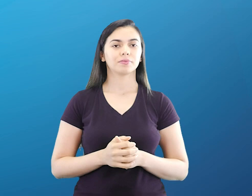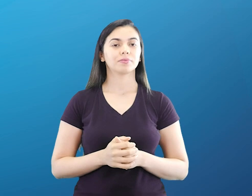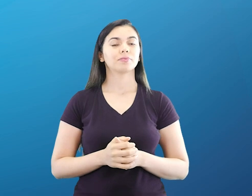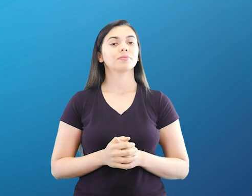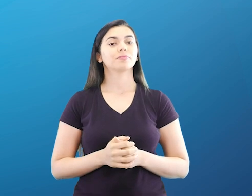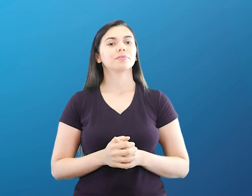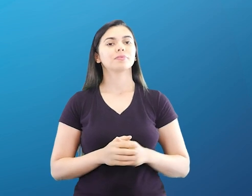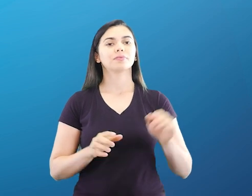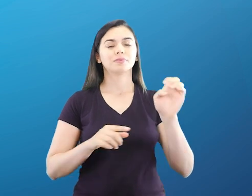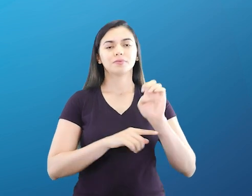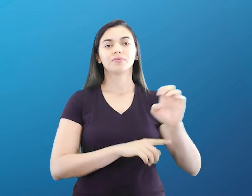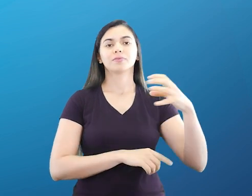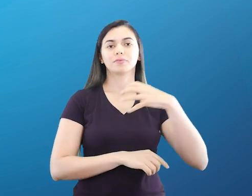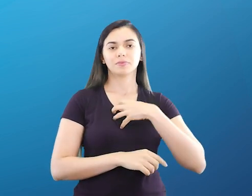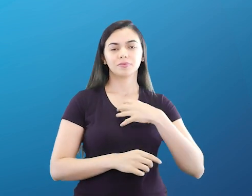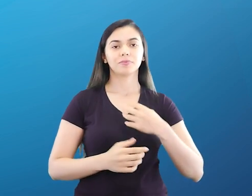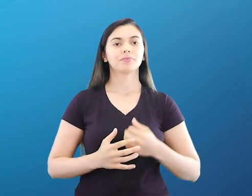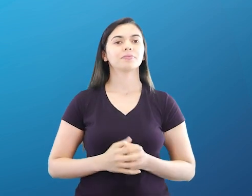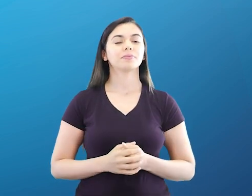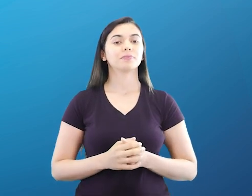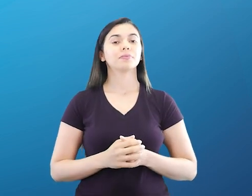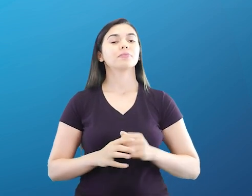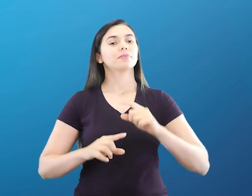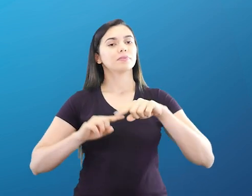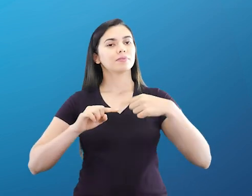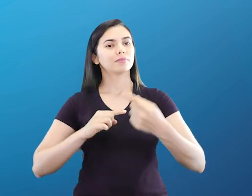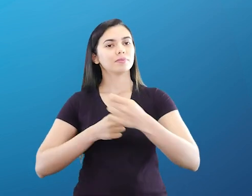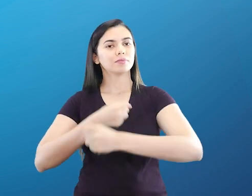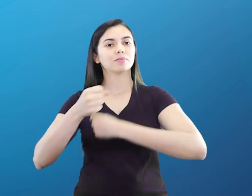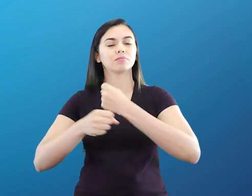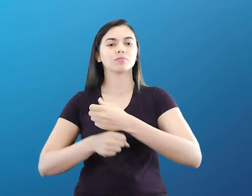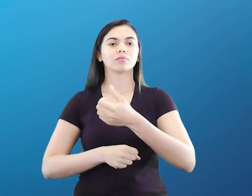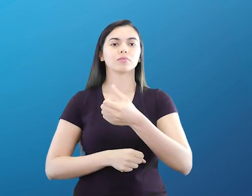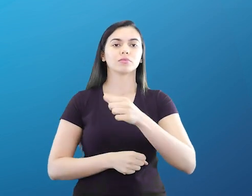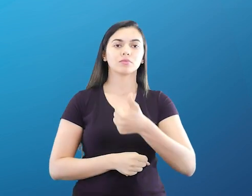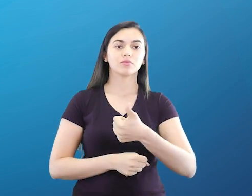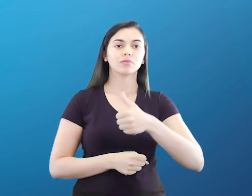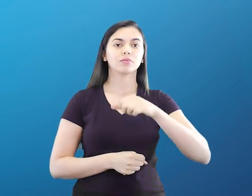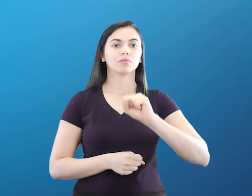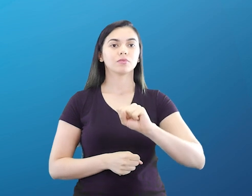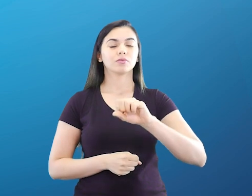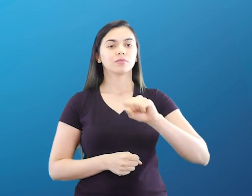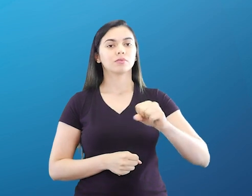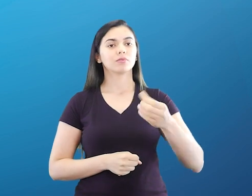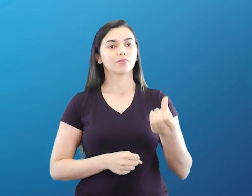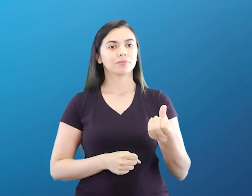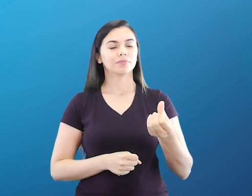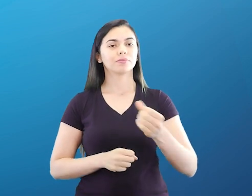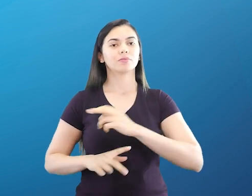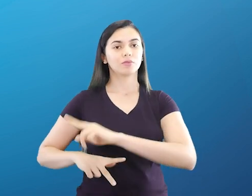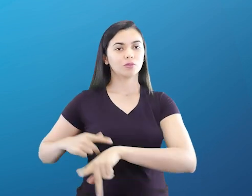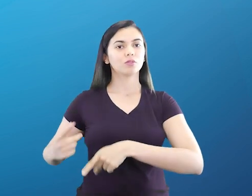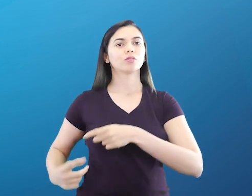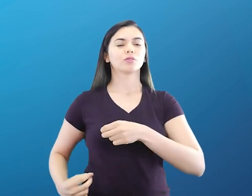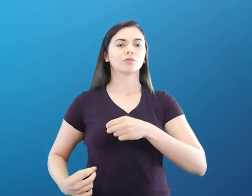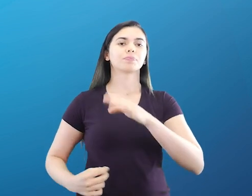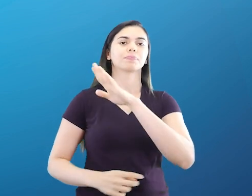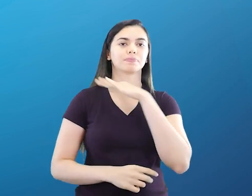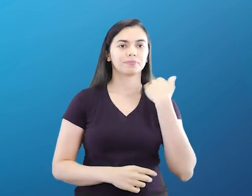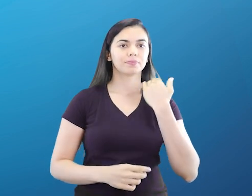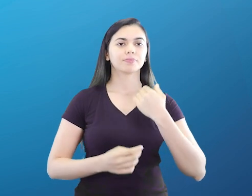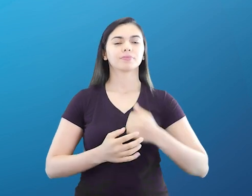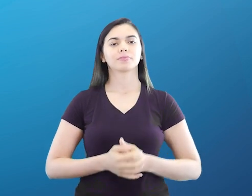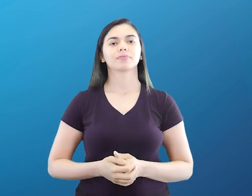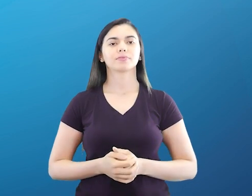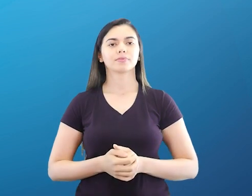ficava no estado da Bahia. Em 1886, Frei Manuel Procópio veio a falecer.